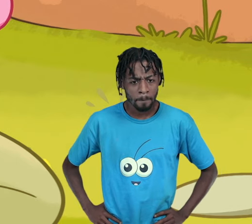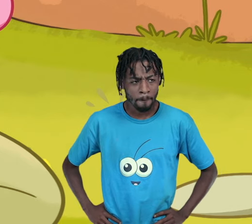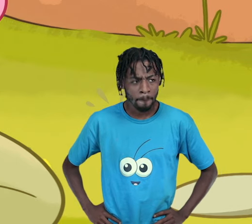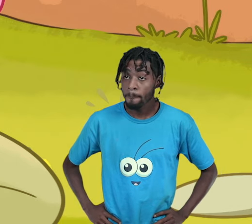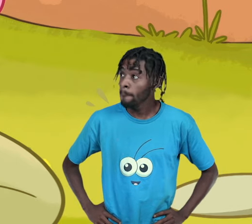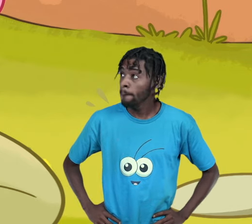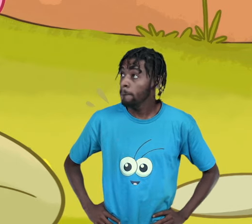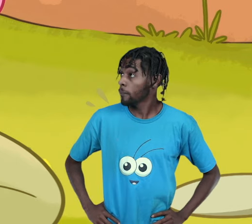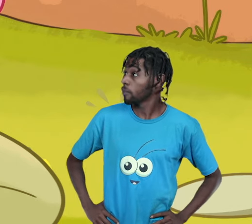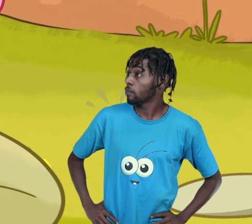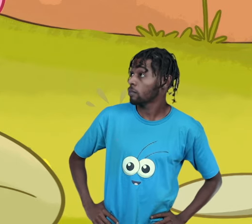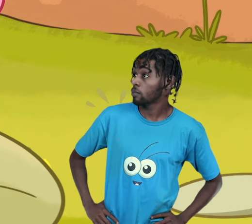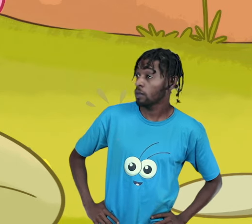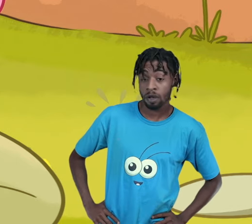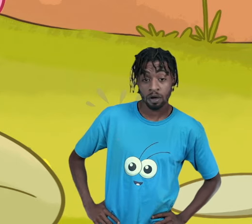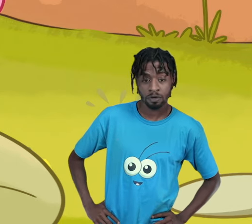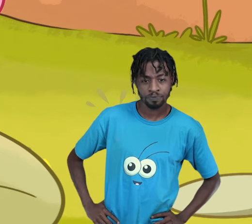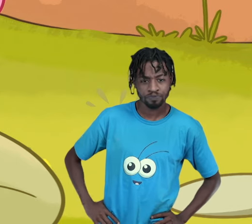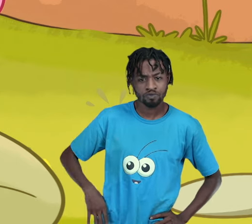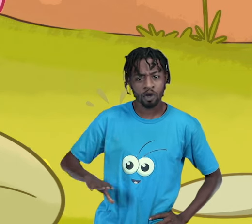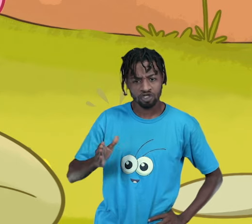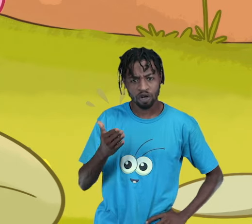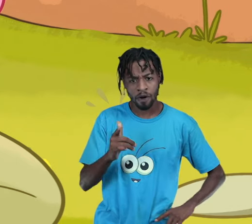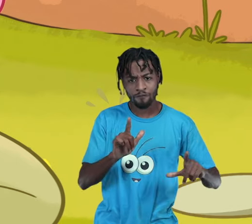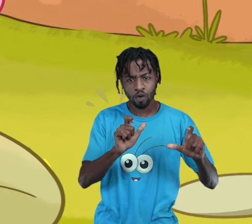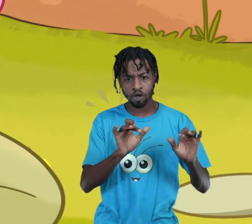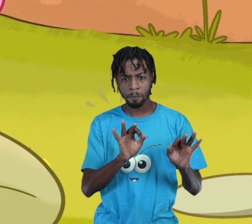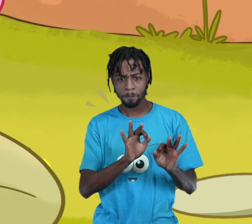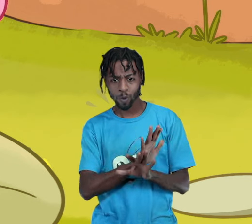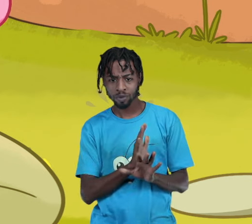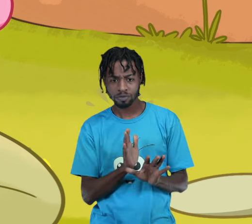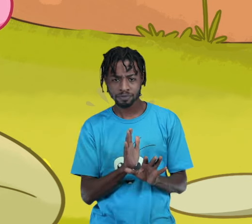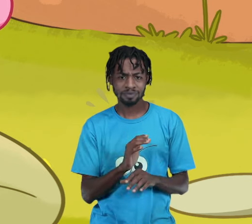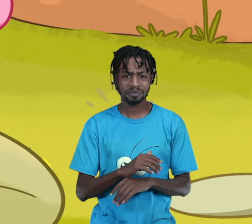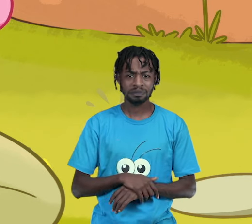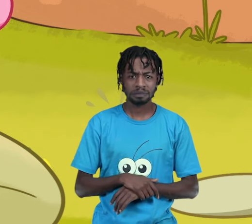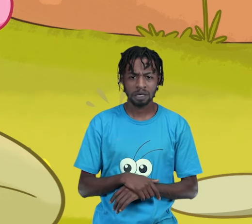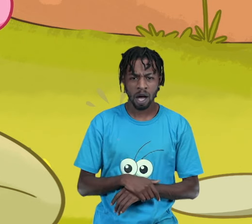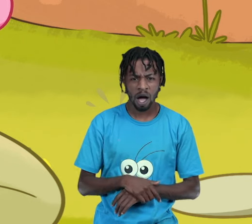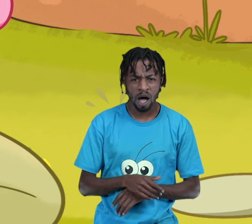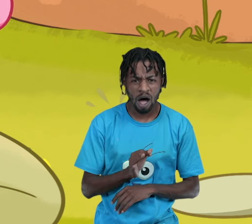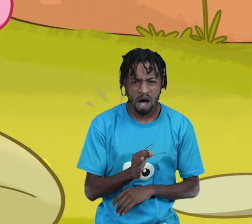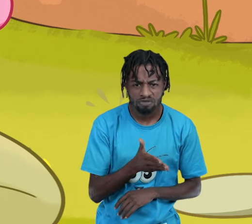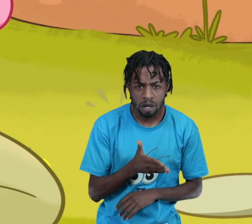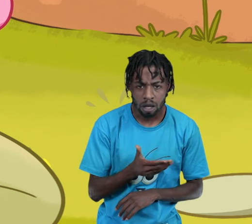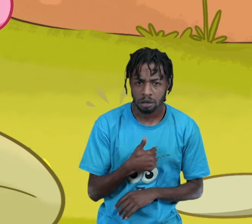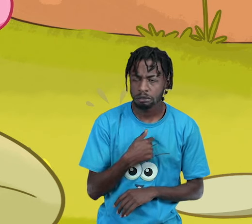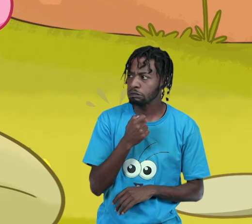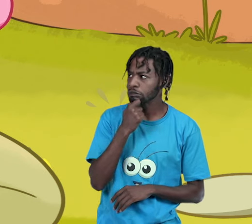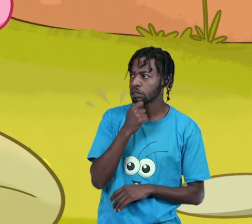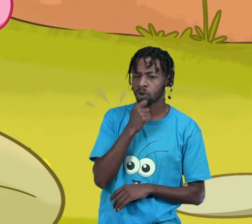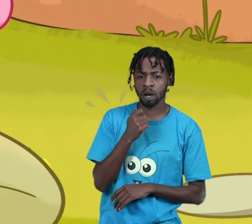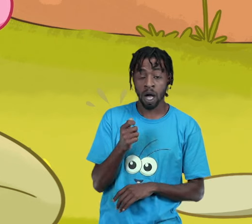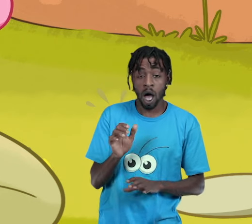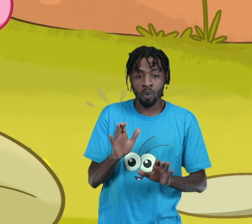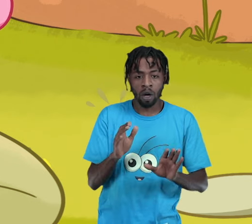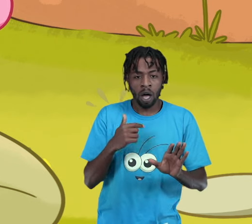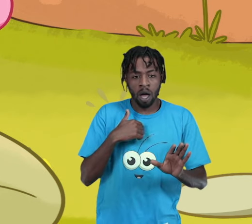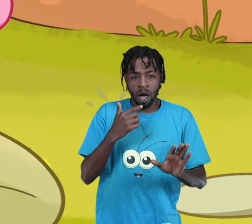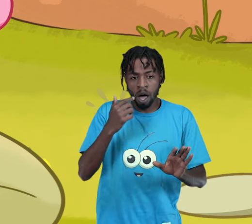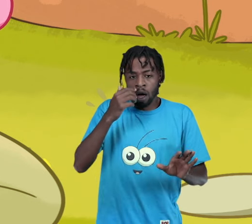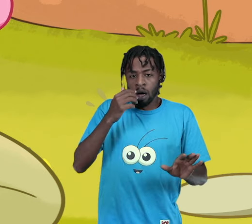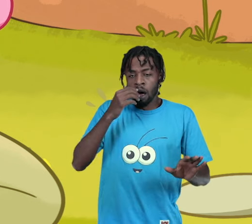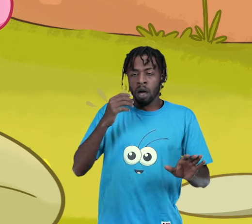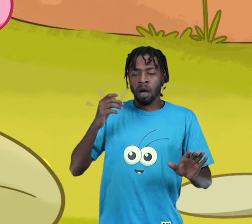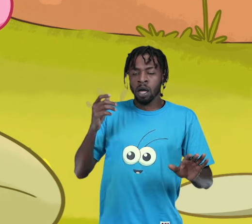Ele corre para junto dos amigos e eles posam. Já tirou a foto? Acho que sim. Acho que não. Eu acho que eu